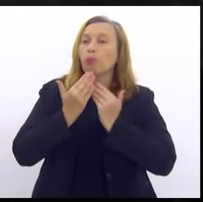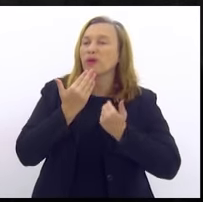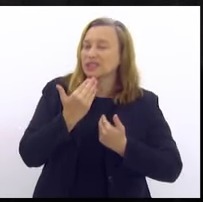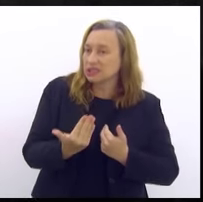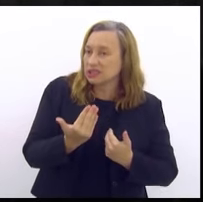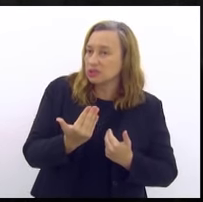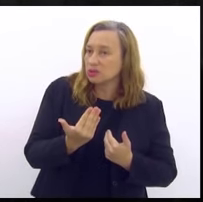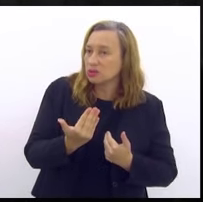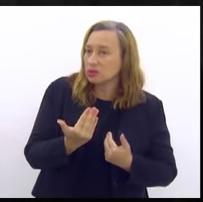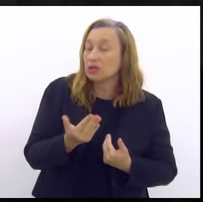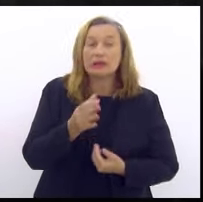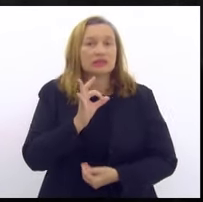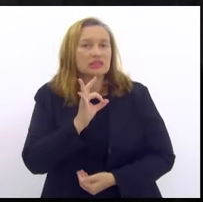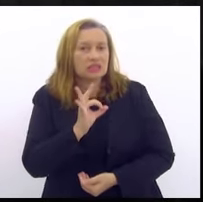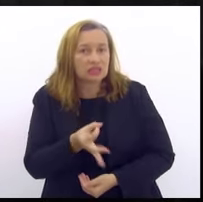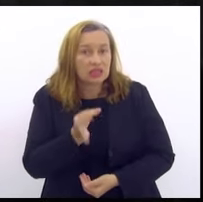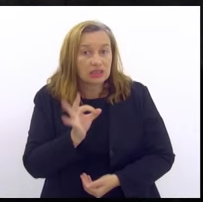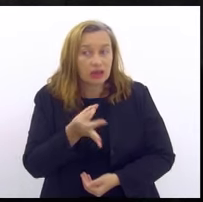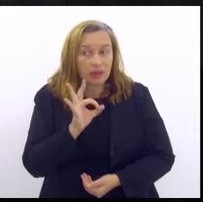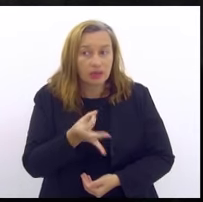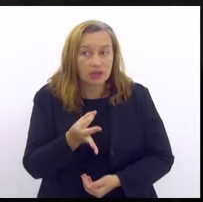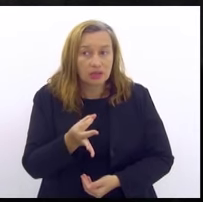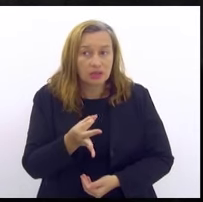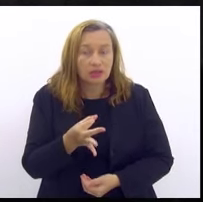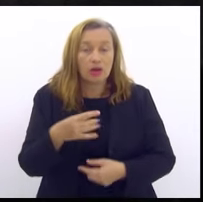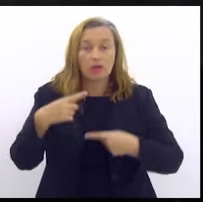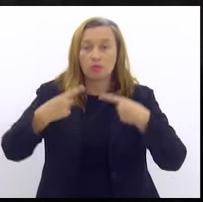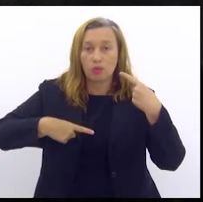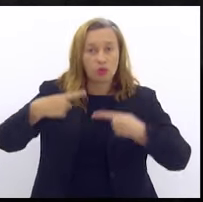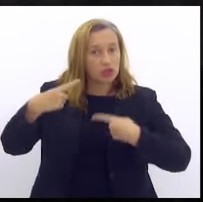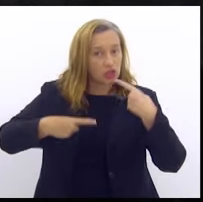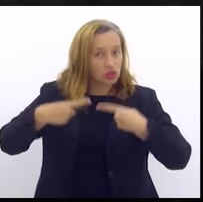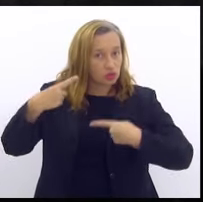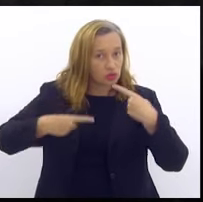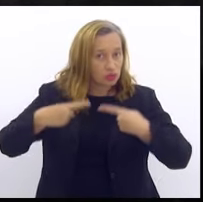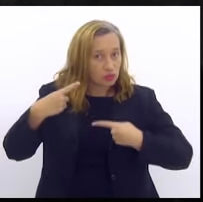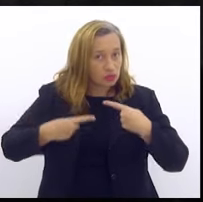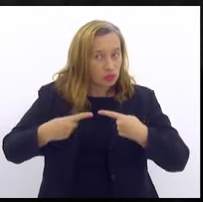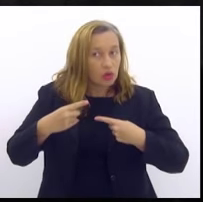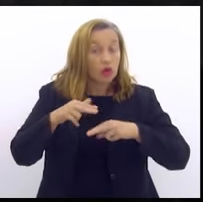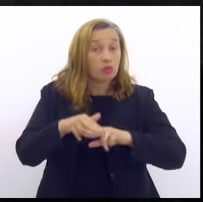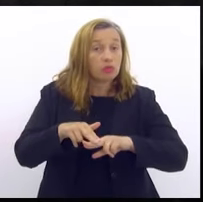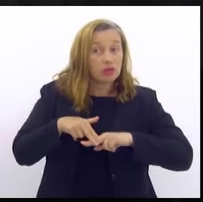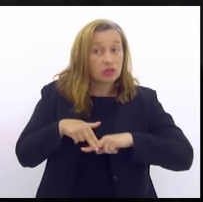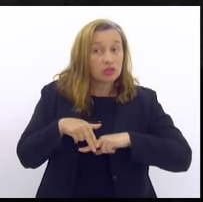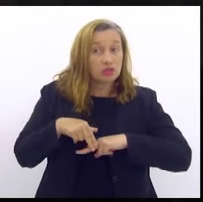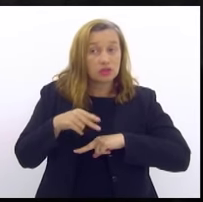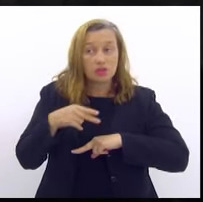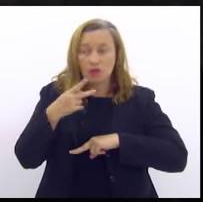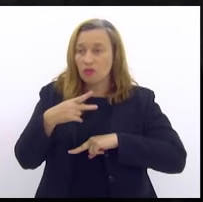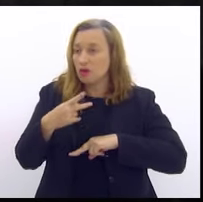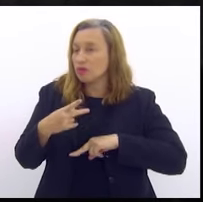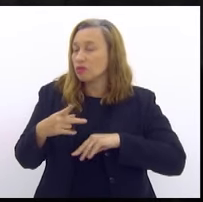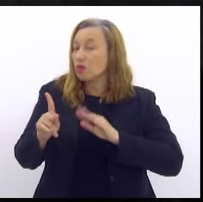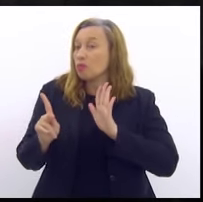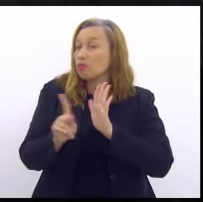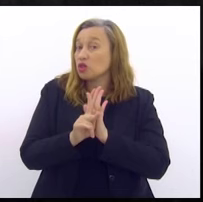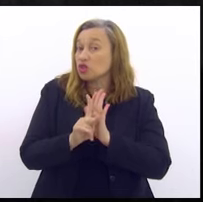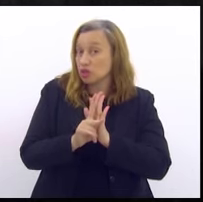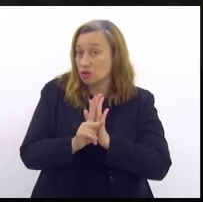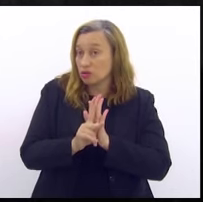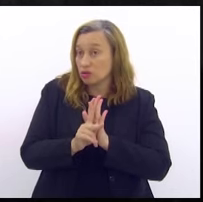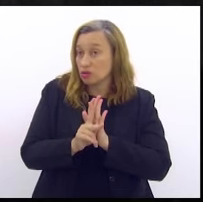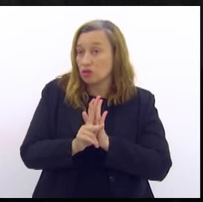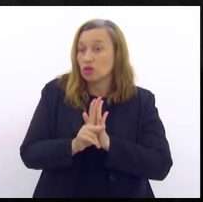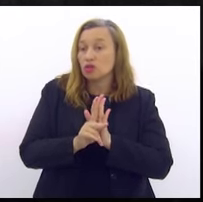um apelo, evidentemente, político, né? Por isso que eu disse que um projeto que